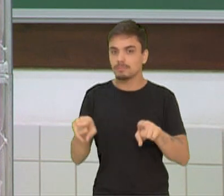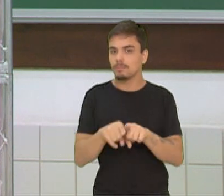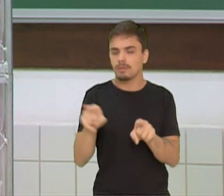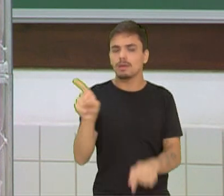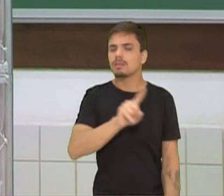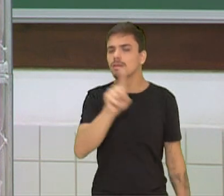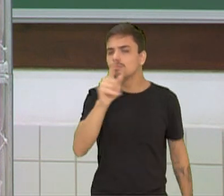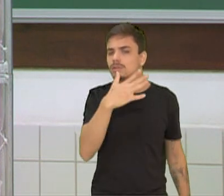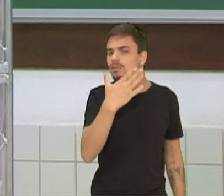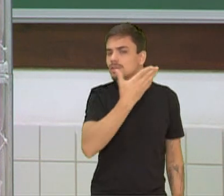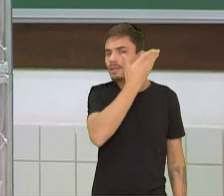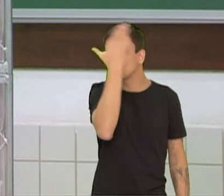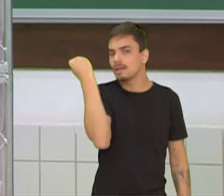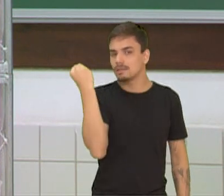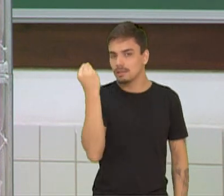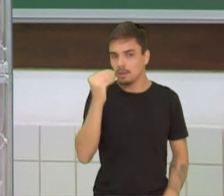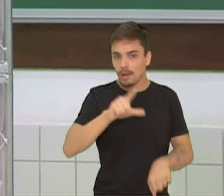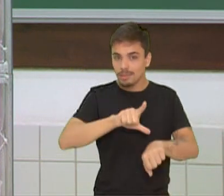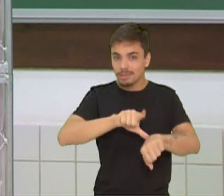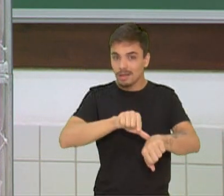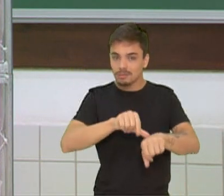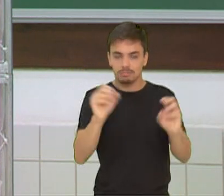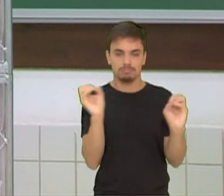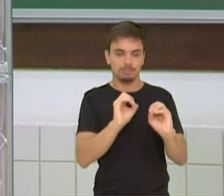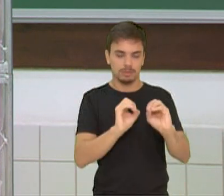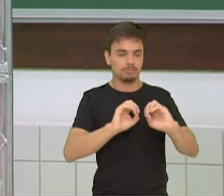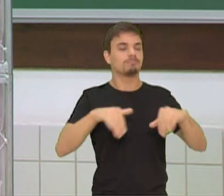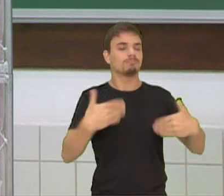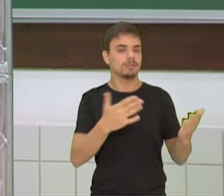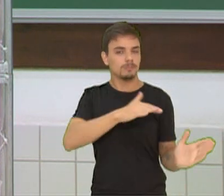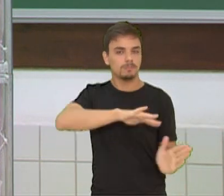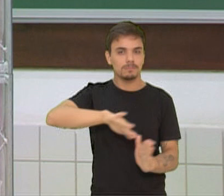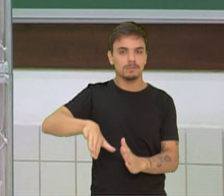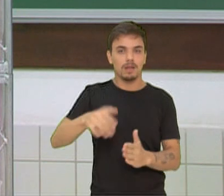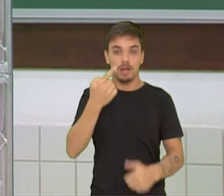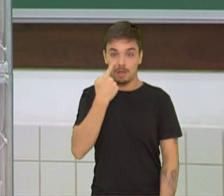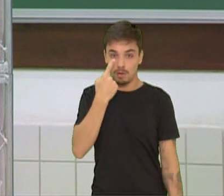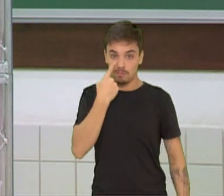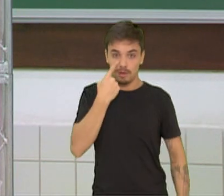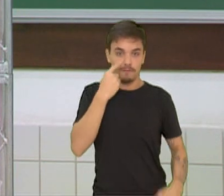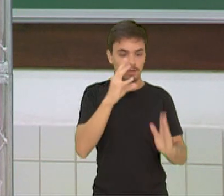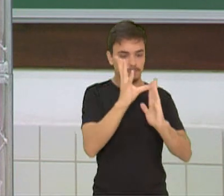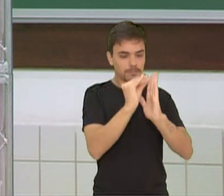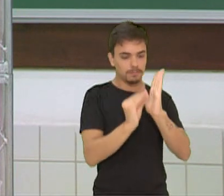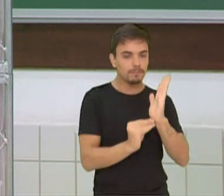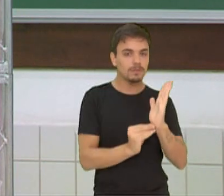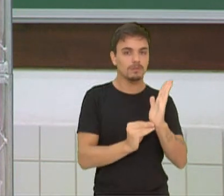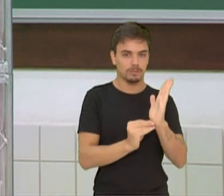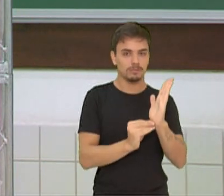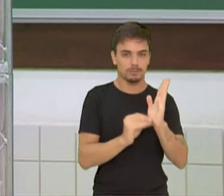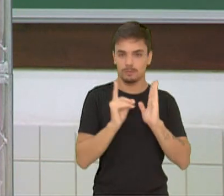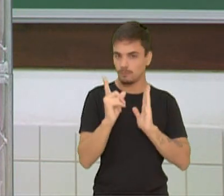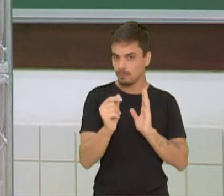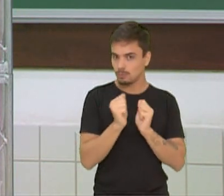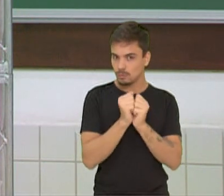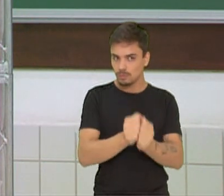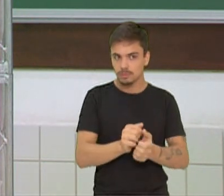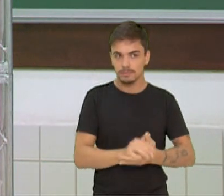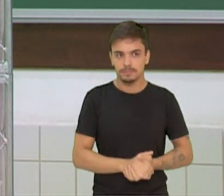não esqueça lá, não atrasem, ok? Vamos lá verificar os conteúdos nosso lá? Comigo